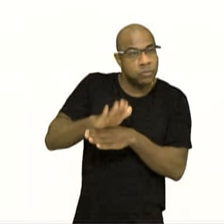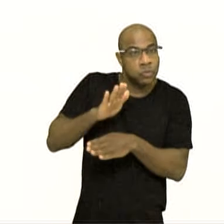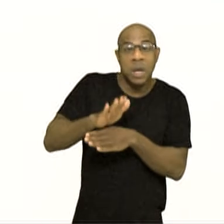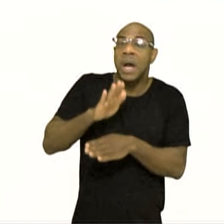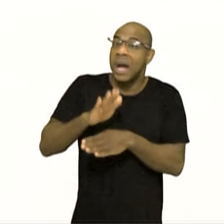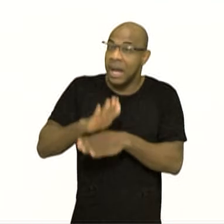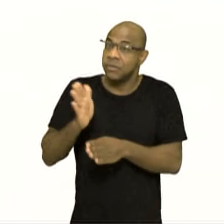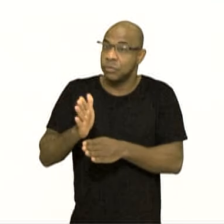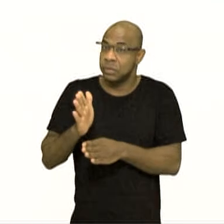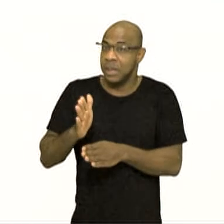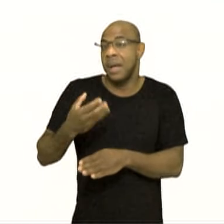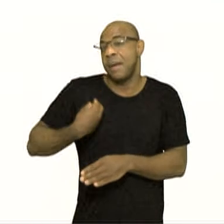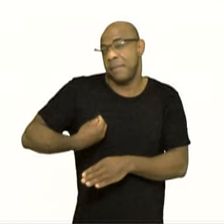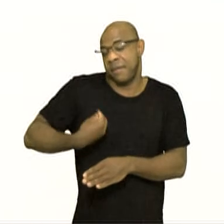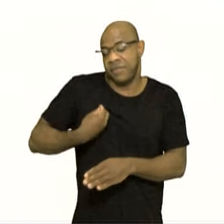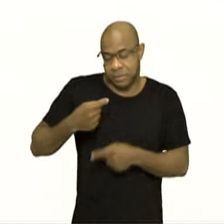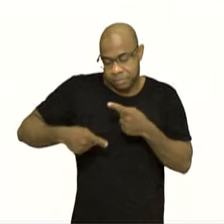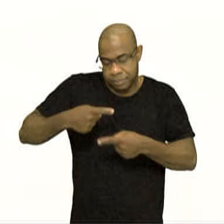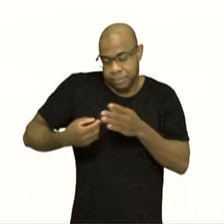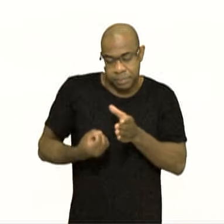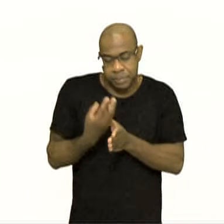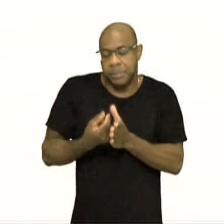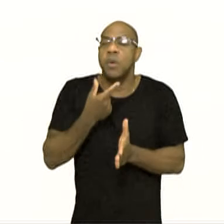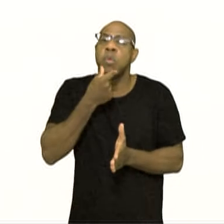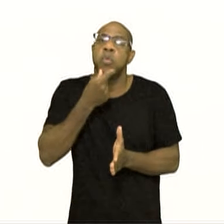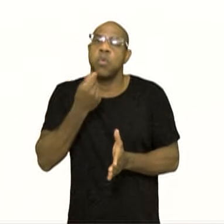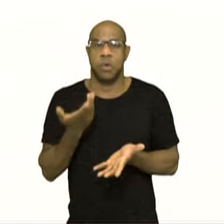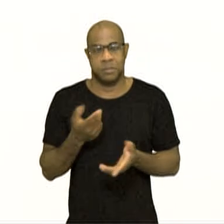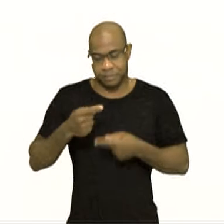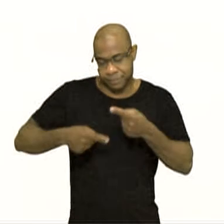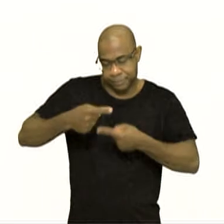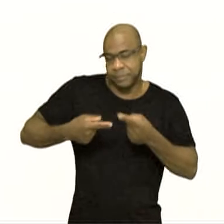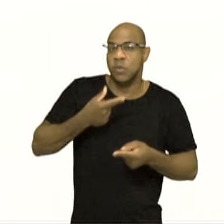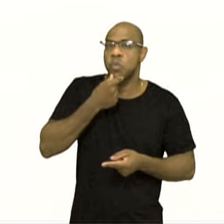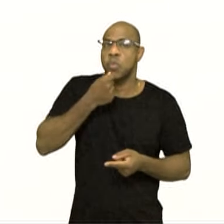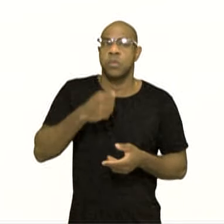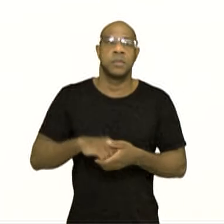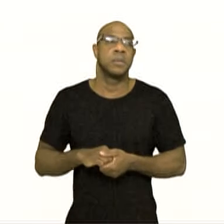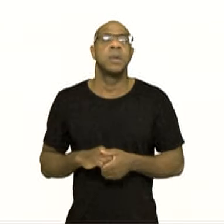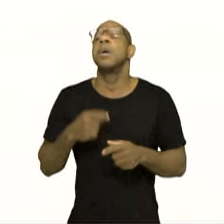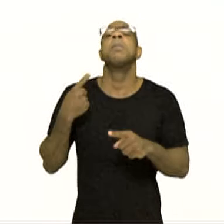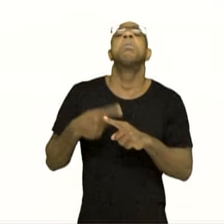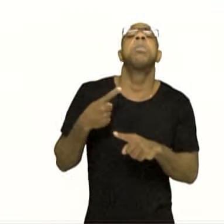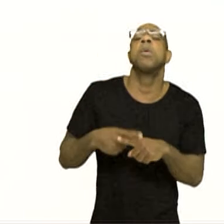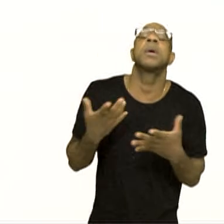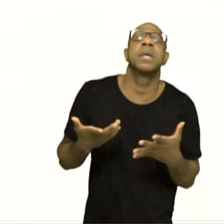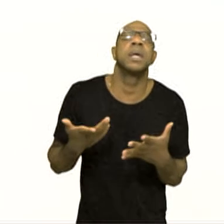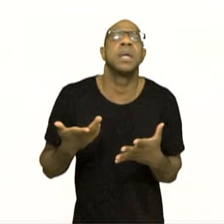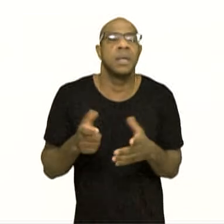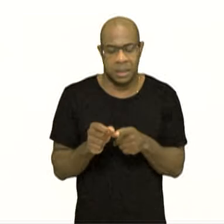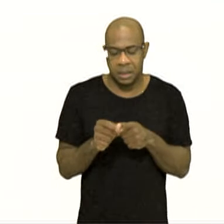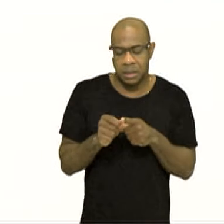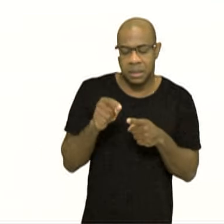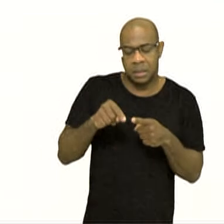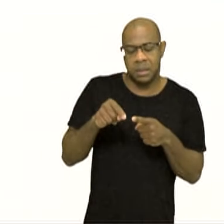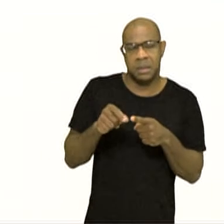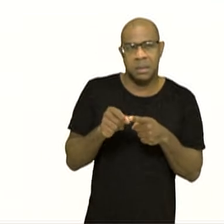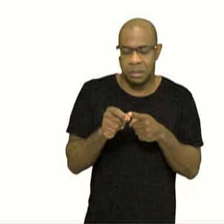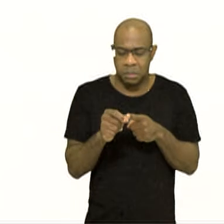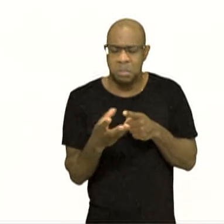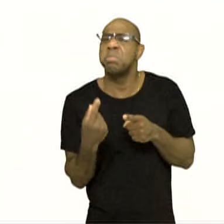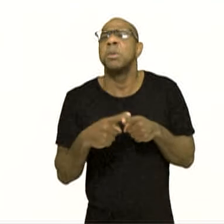o sucesso na reprodução humana. Então, o que você acha? Por que o homem tem que liberar